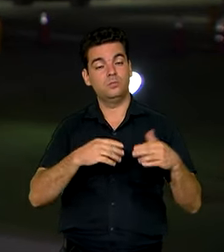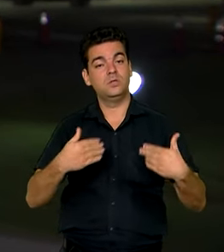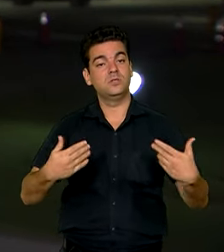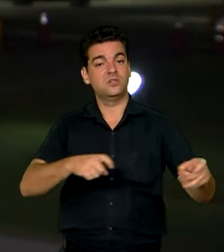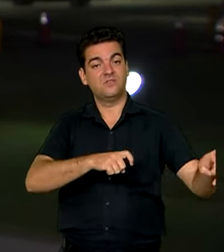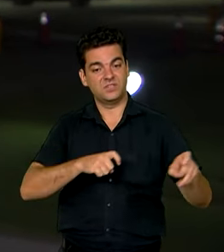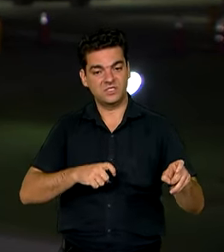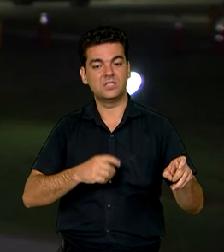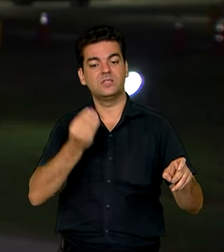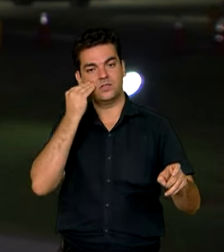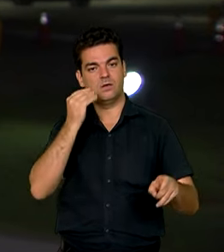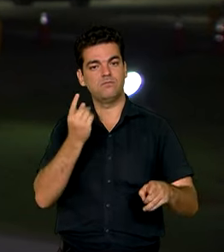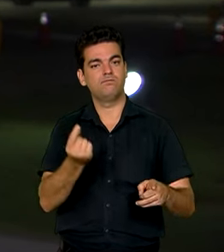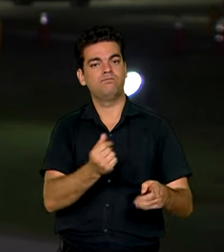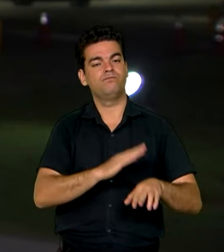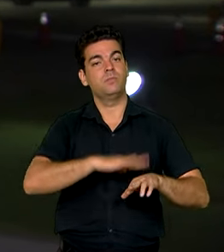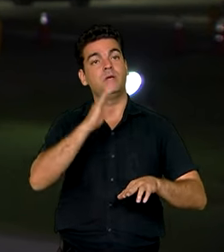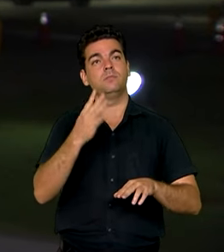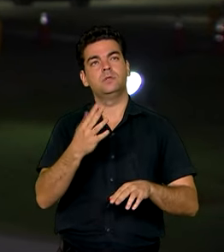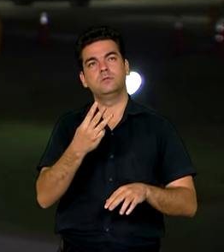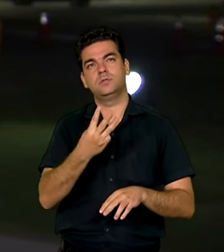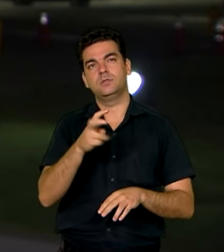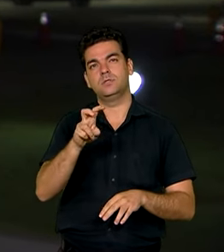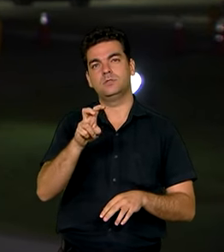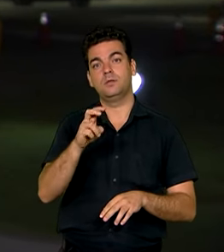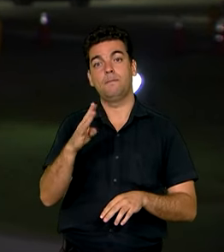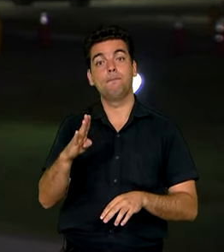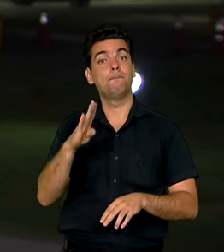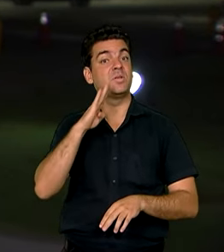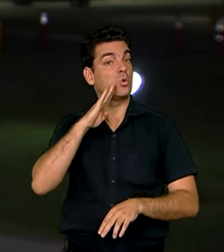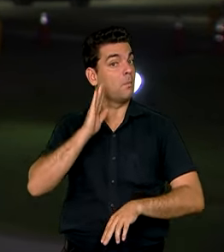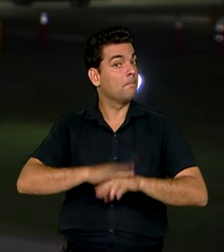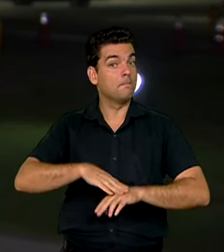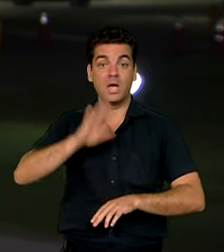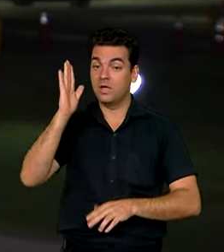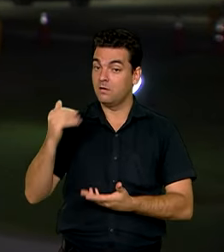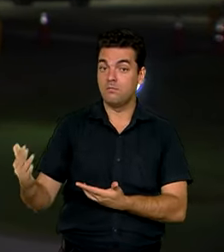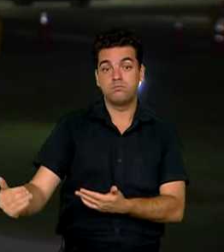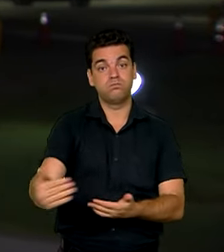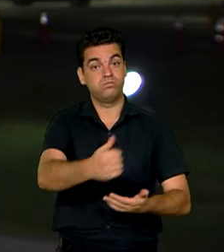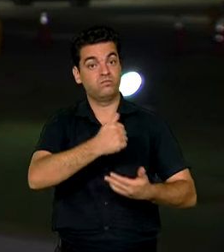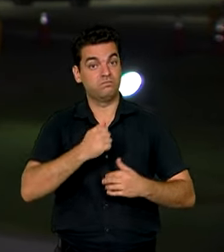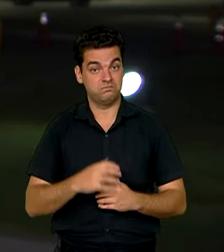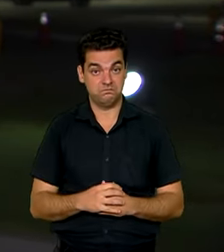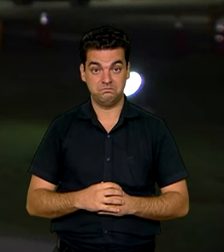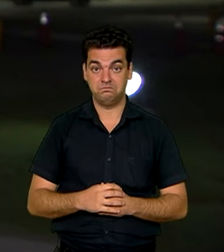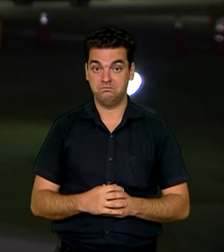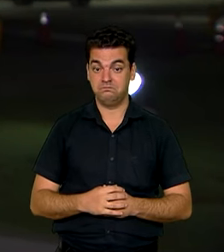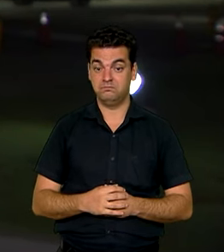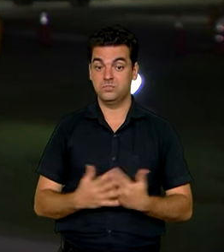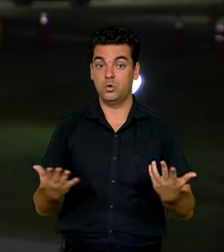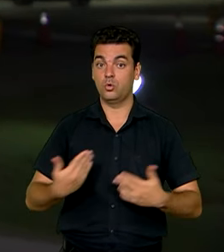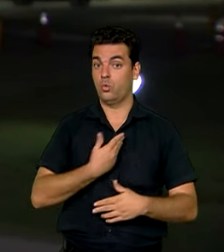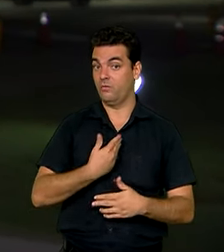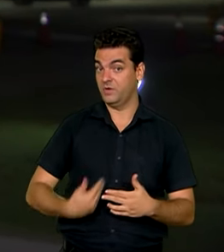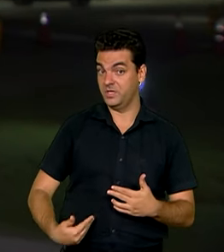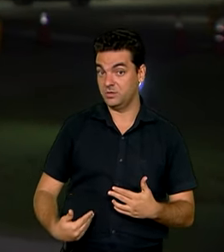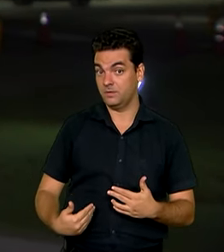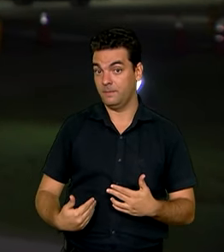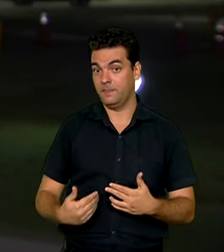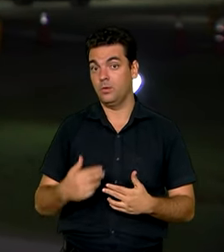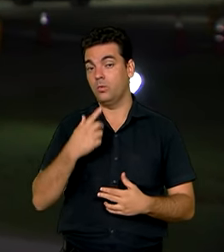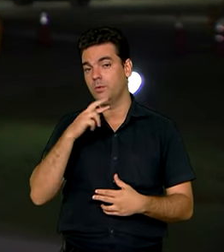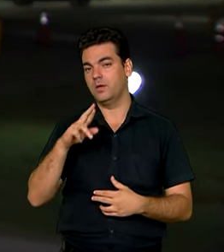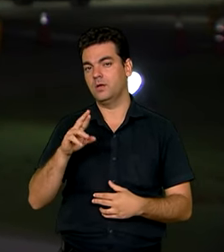espera aumentar a arrecadação em 35 bilhões de reais com a medida. Segundo o líder do governo no Congresso,